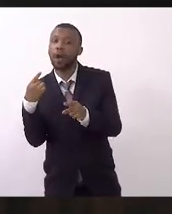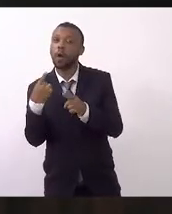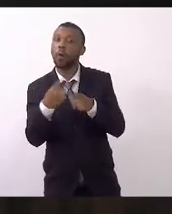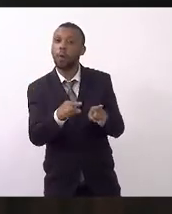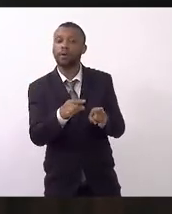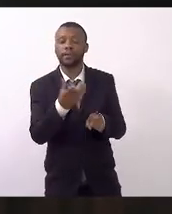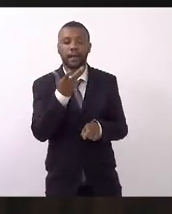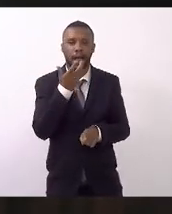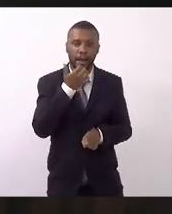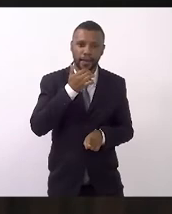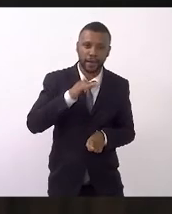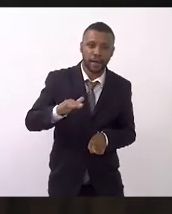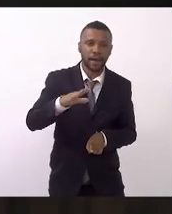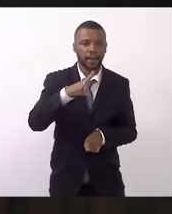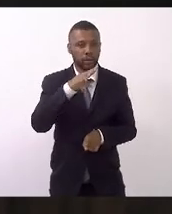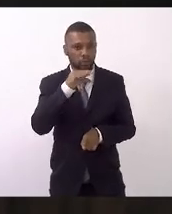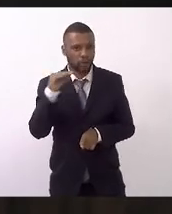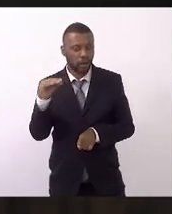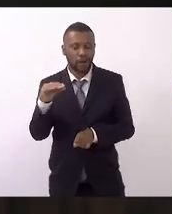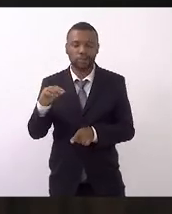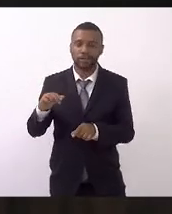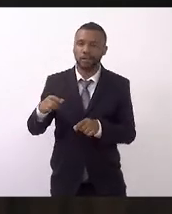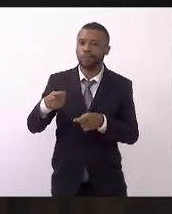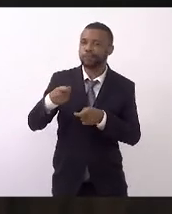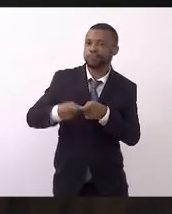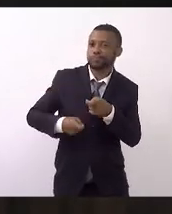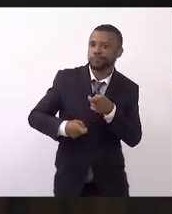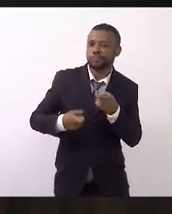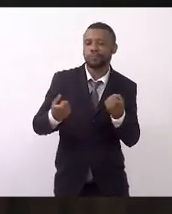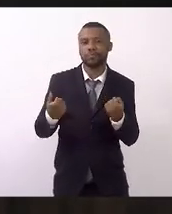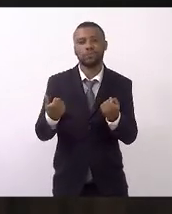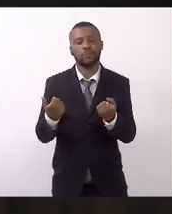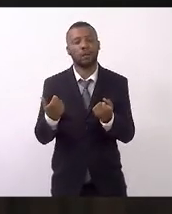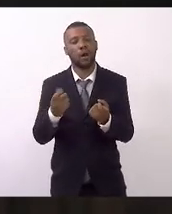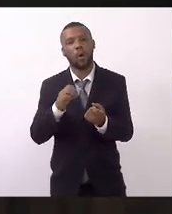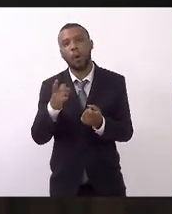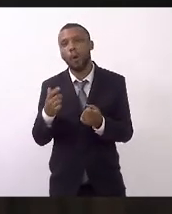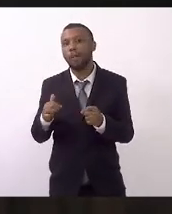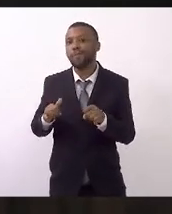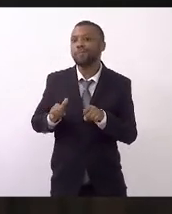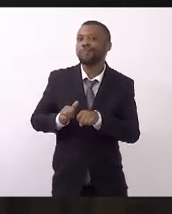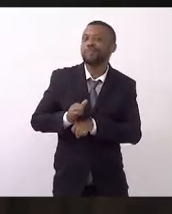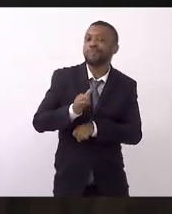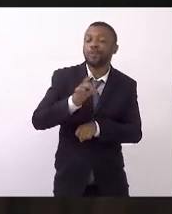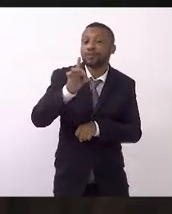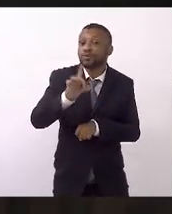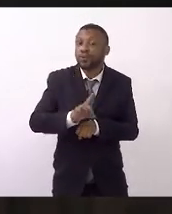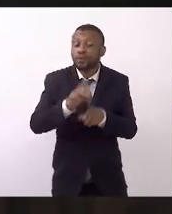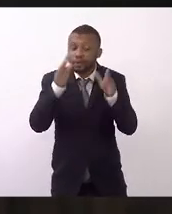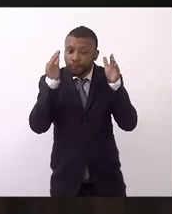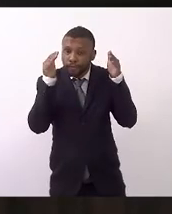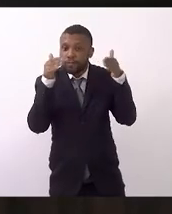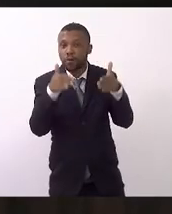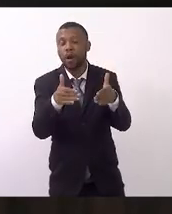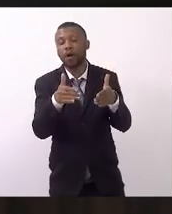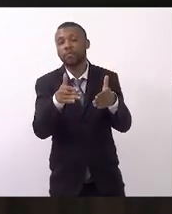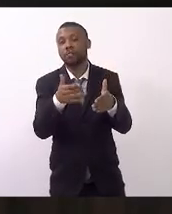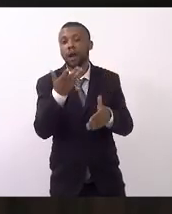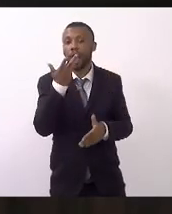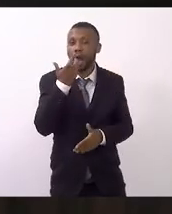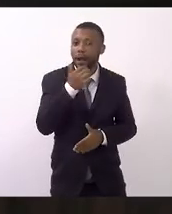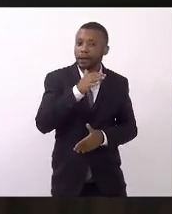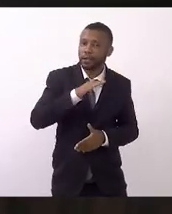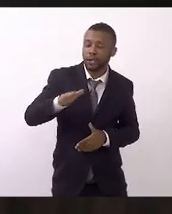adolescente. Estupro de vulnerável, alguma violação de direito direcionada à criança